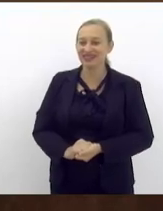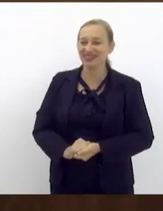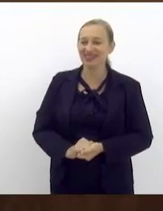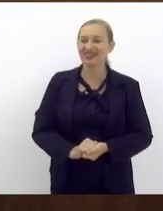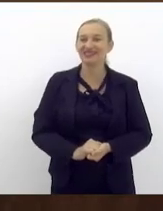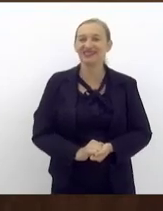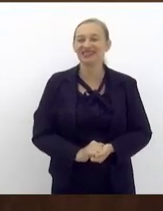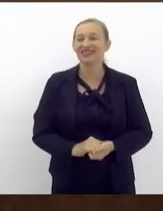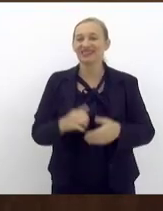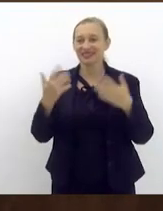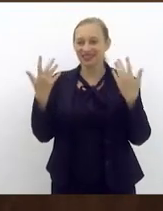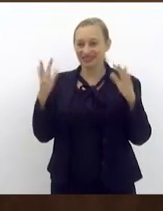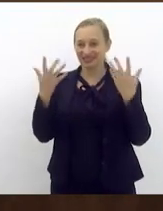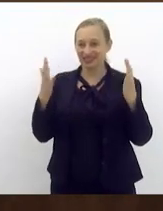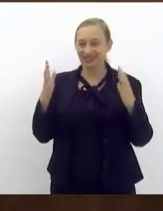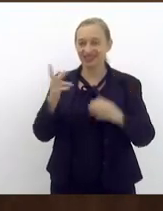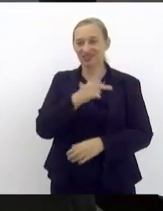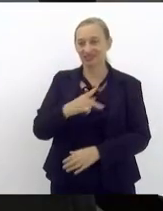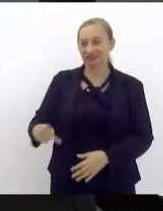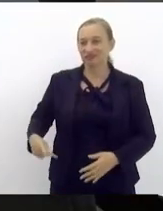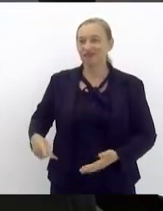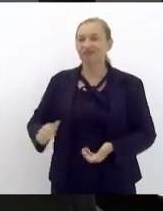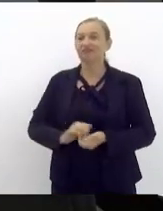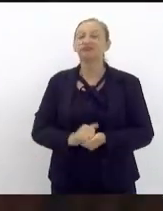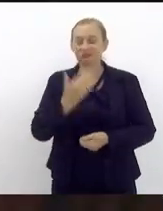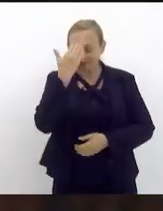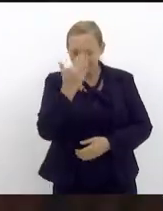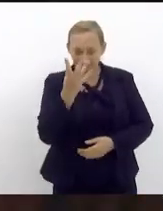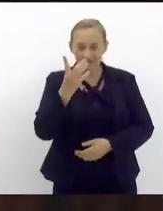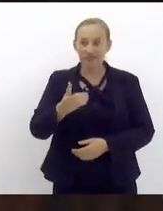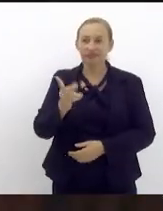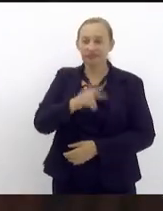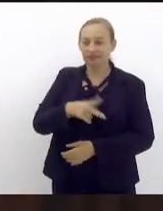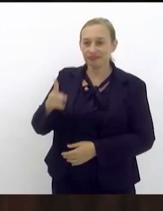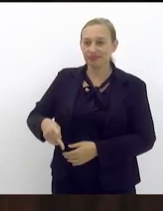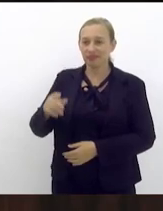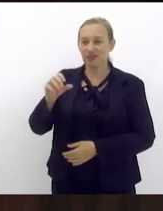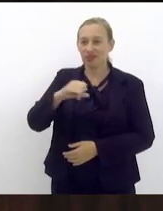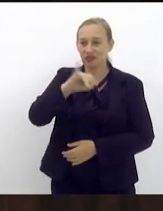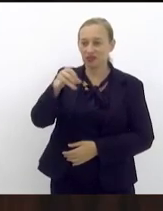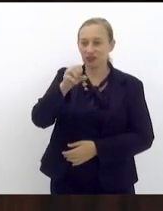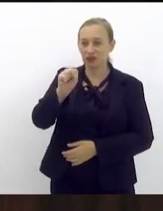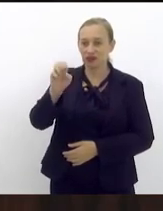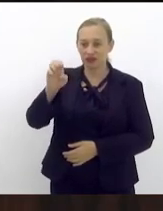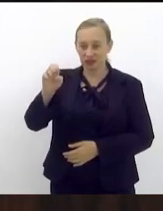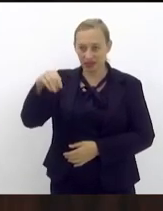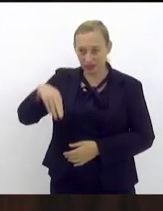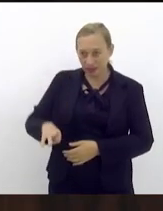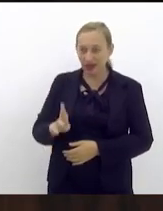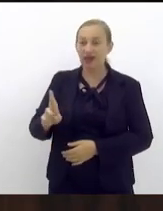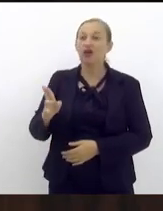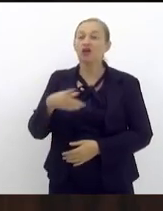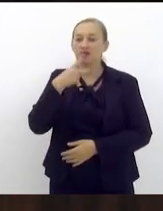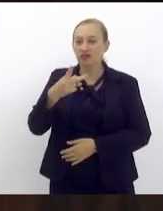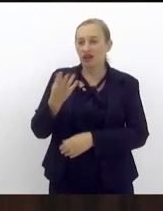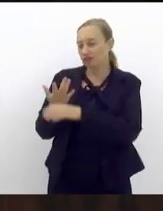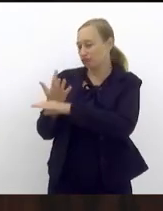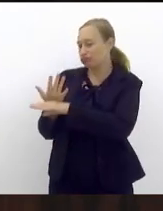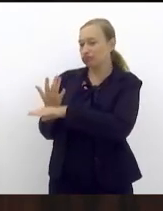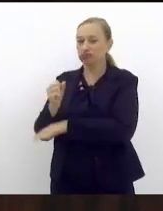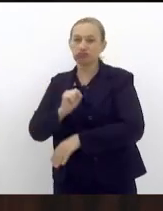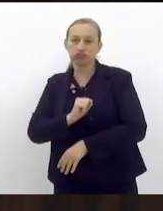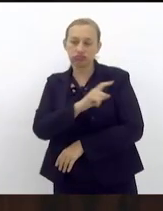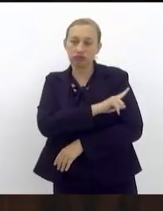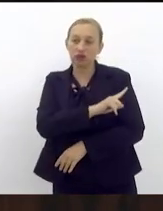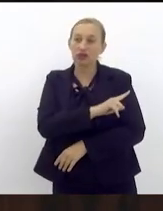aqui a minha saudação a sua presidência Obrigada Deputado Professor Josemar de fato quando falamos de Duque de Caxias e São Gonçalo e